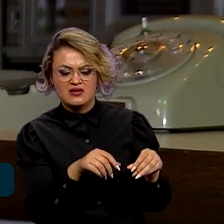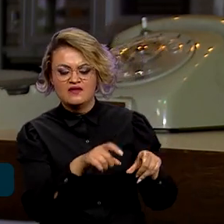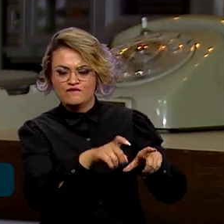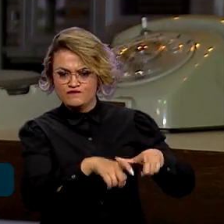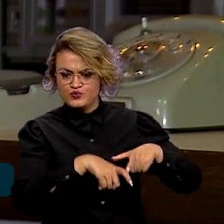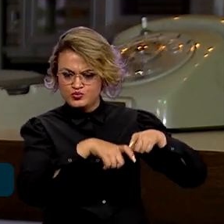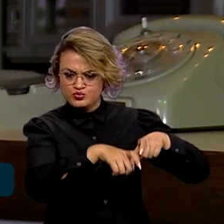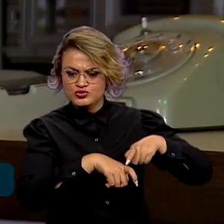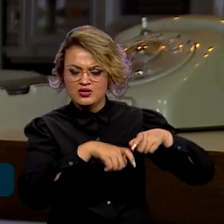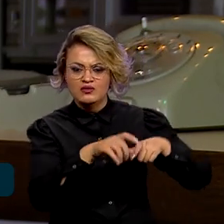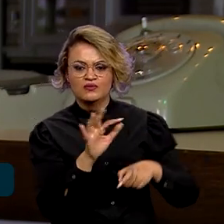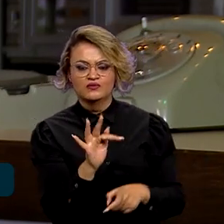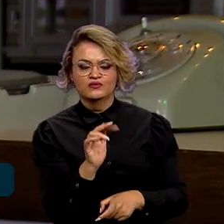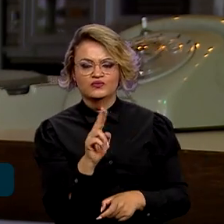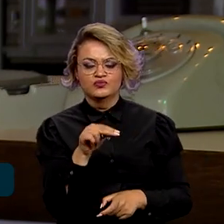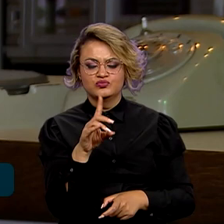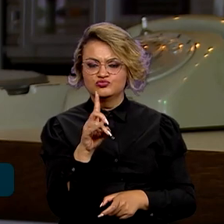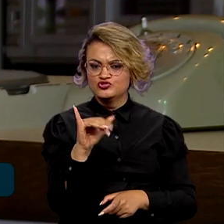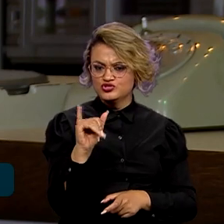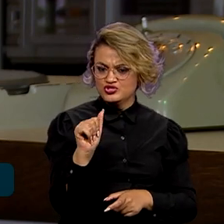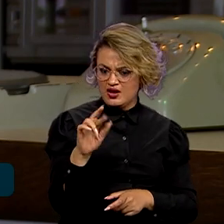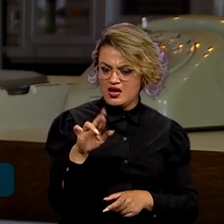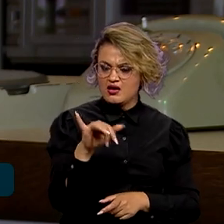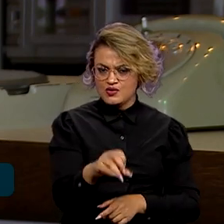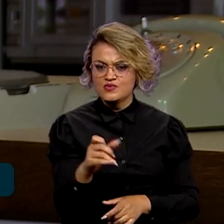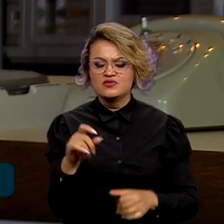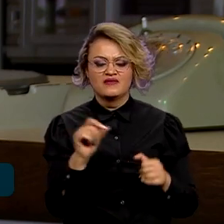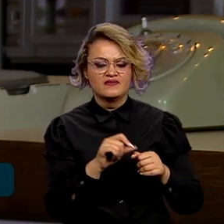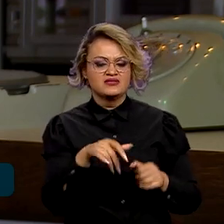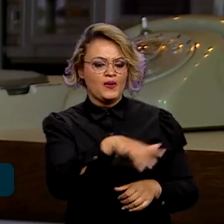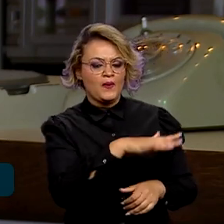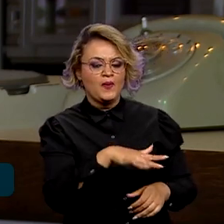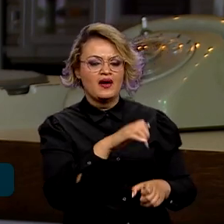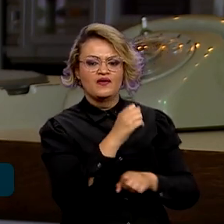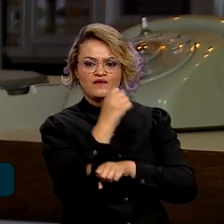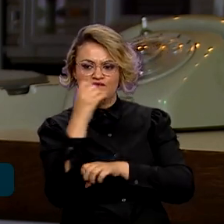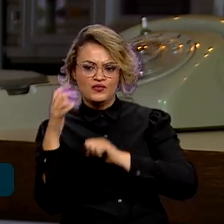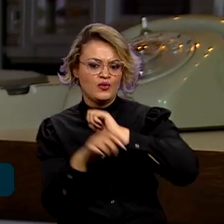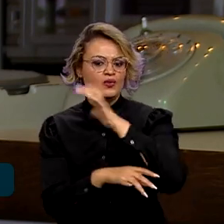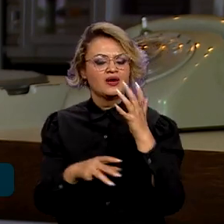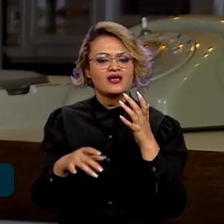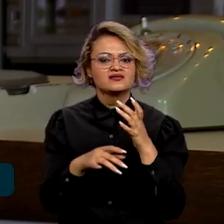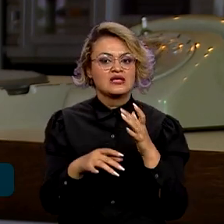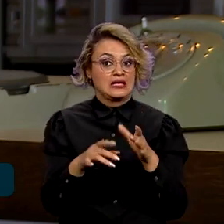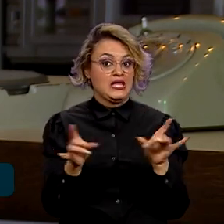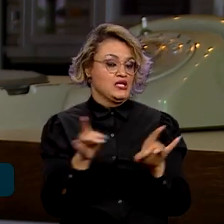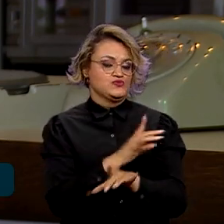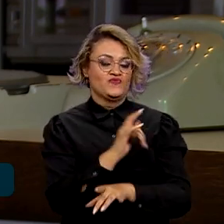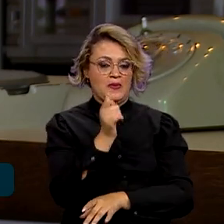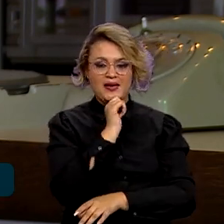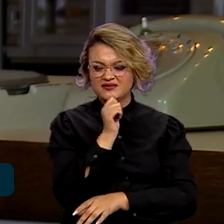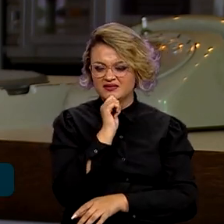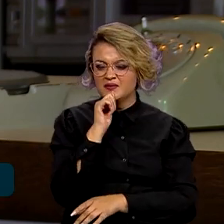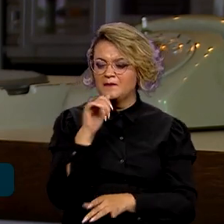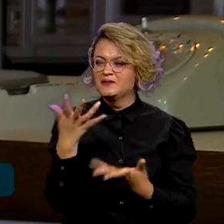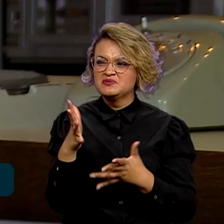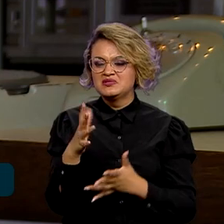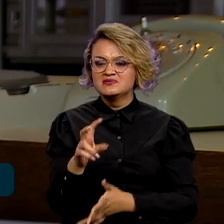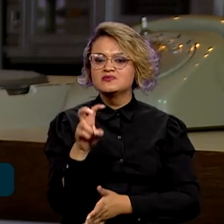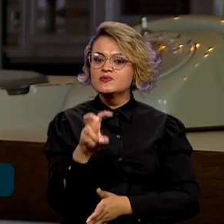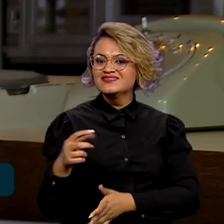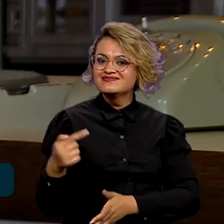fundiário, que precisa ser feito, inclusive com a destinação de áreas com floresta que ainda não foram destinadas, que é algo em torno de